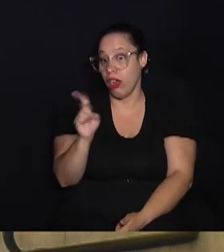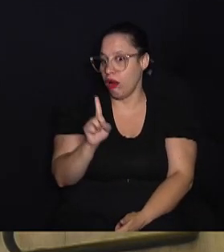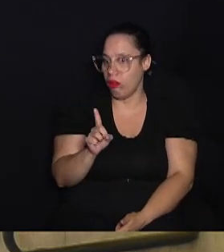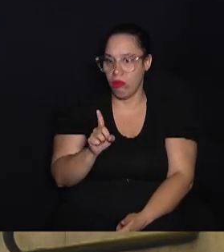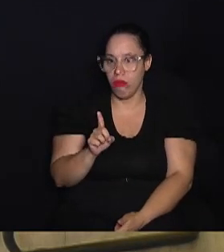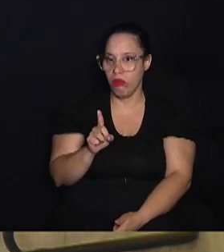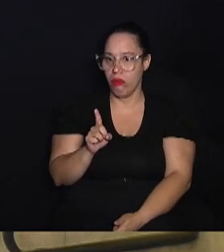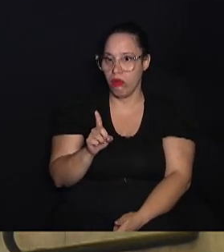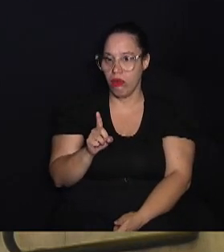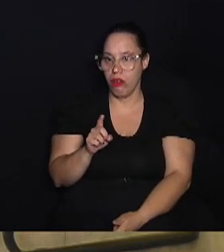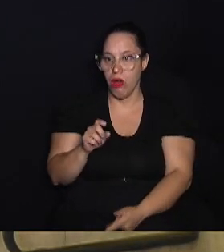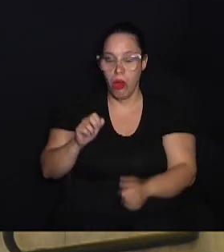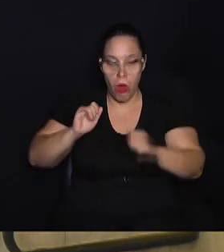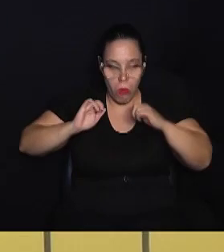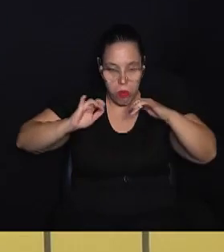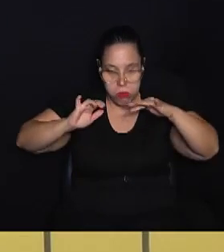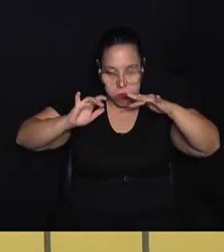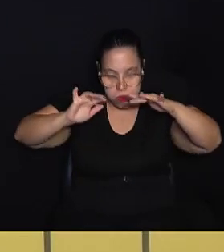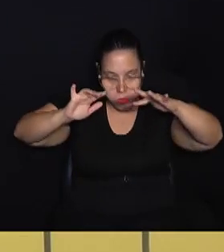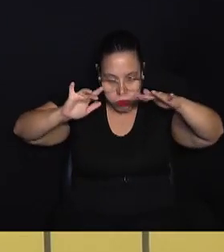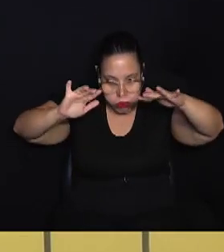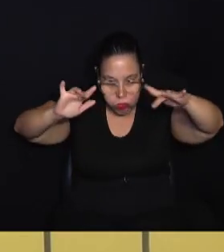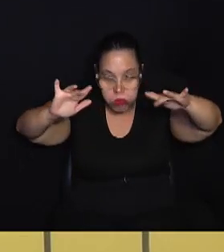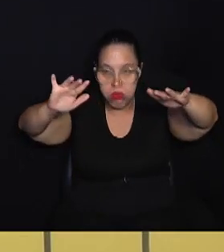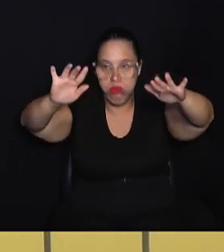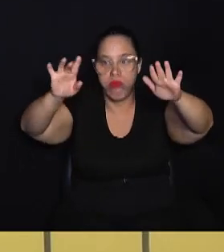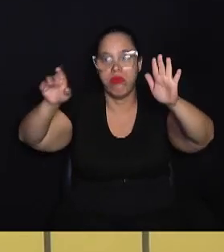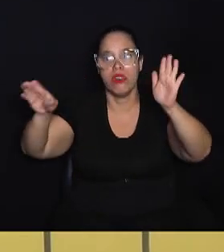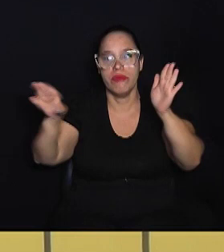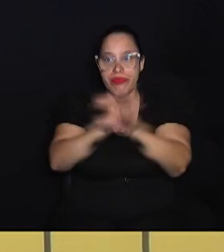que não, a fumaça de lá está chegando aqui, né? Sim.